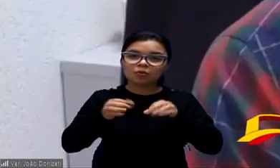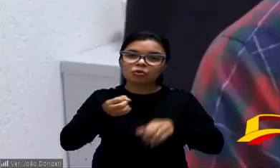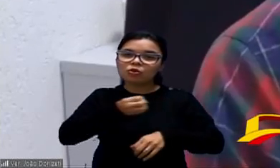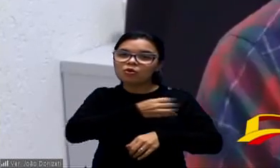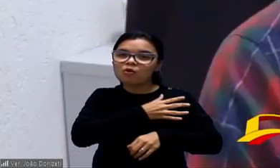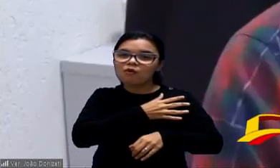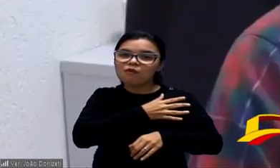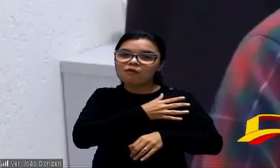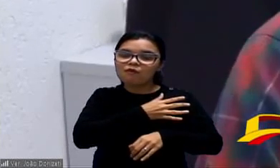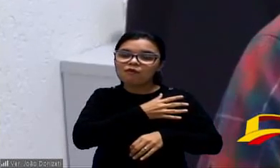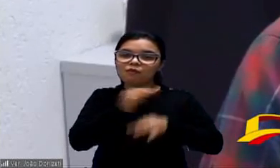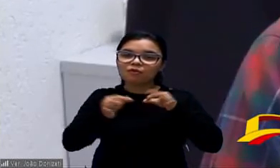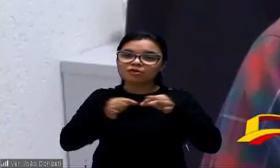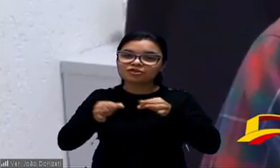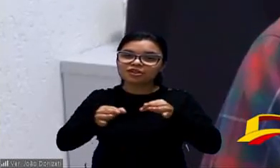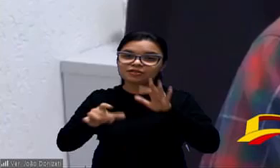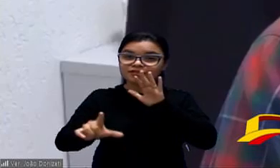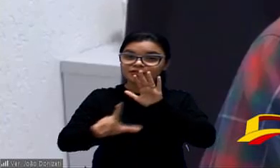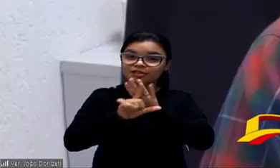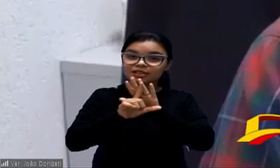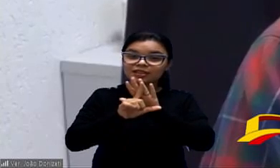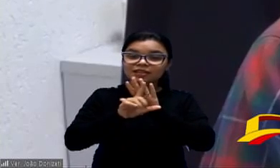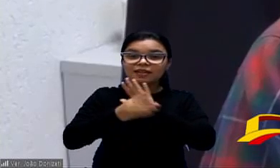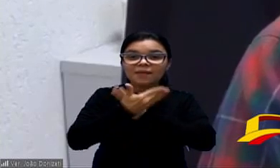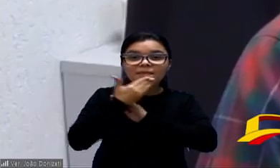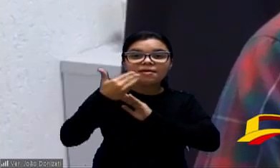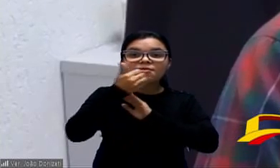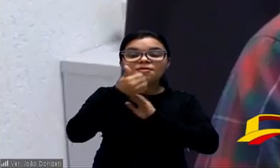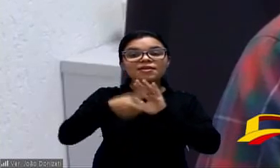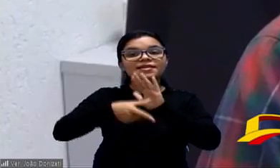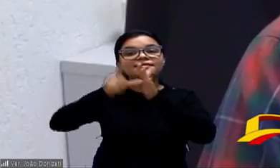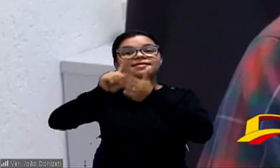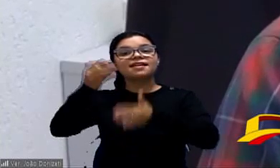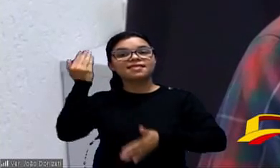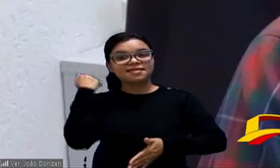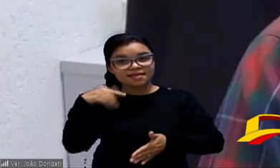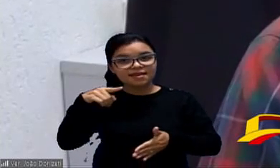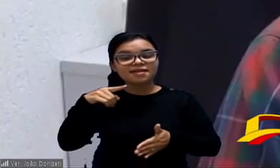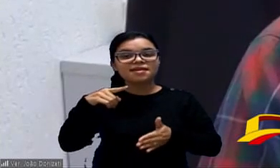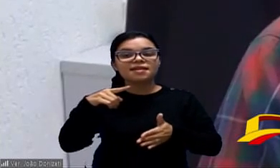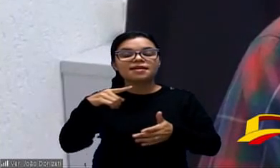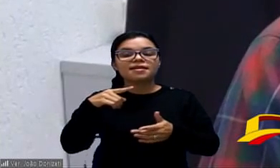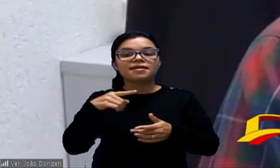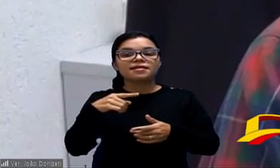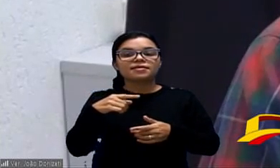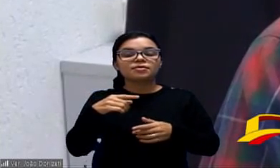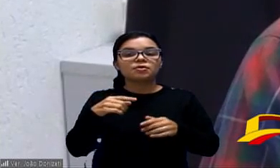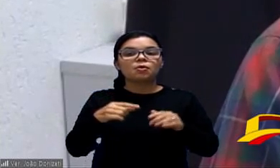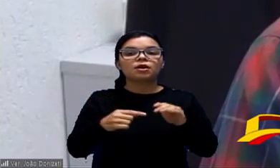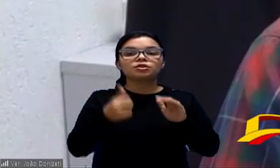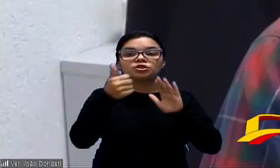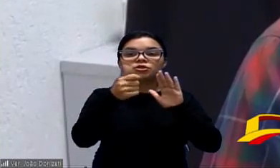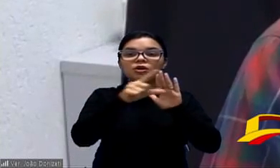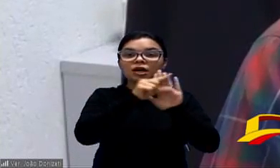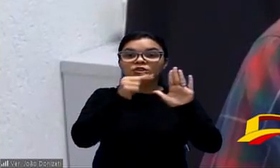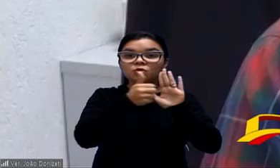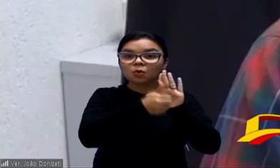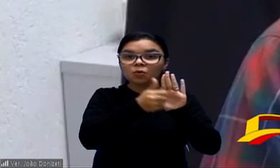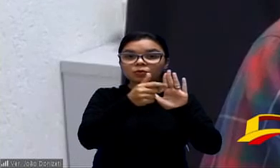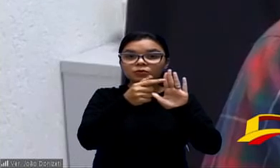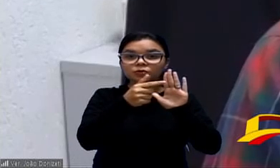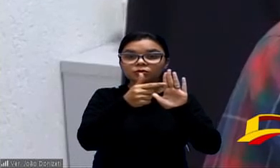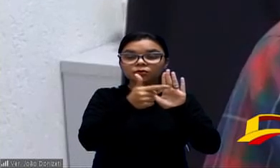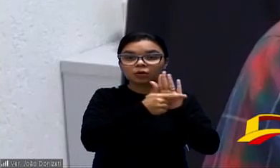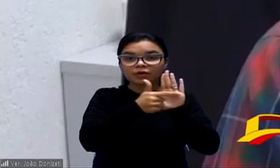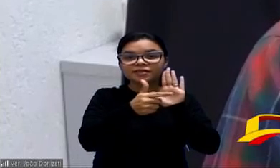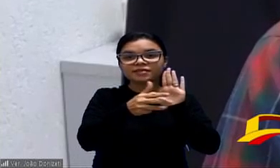está melhorando essa lei anterior e que coloca o seguinte, artigo 1º, os artigos 1, 2, 3 e